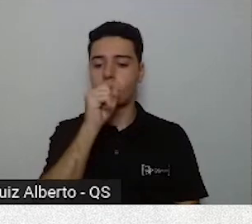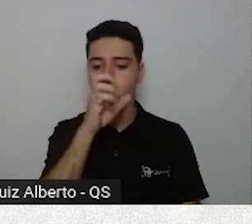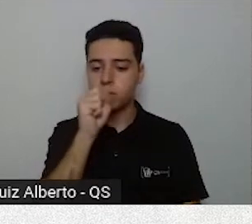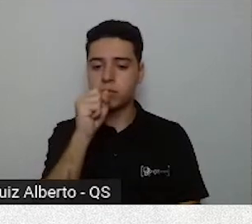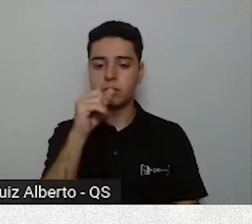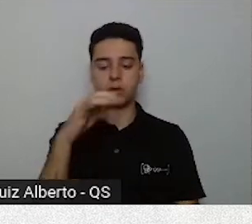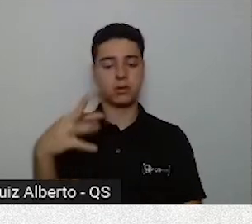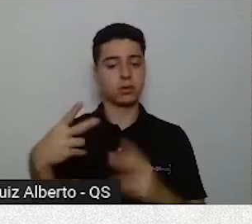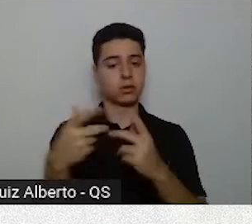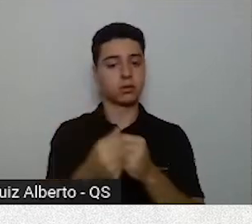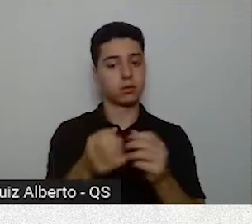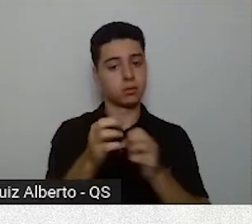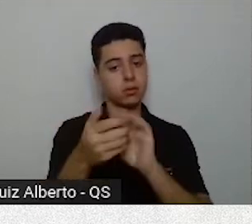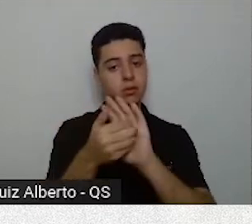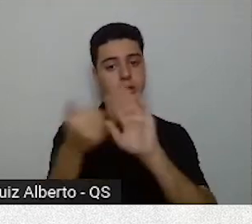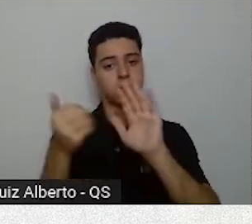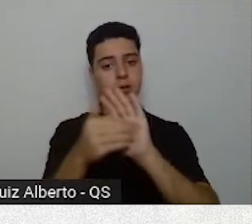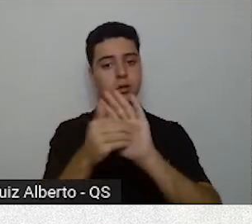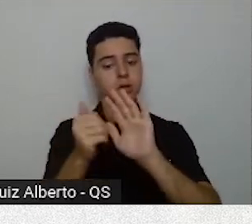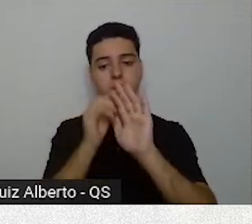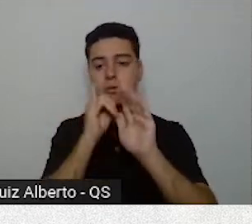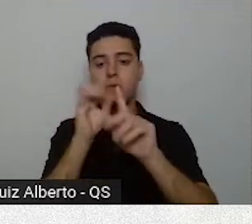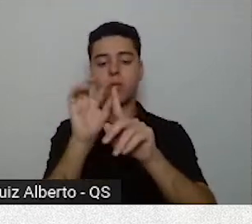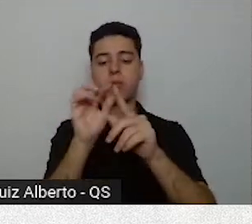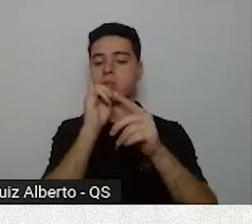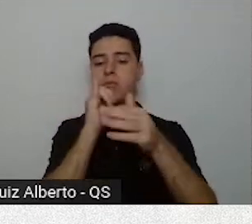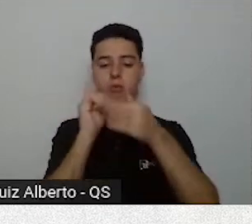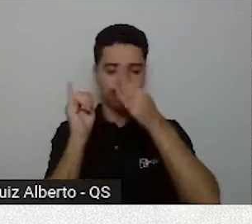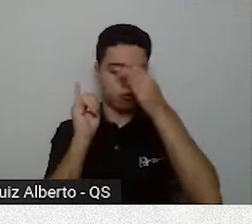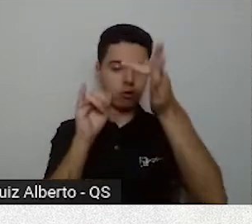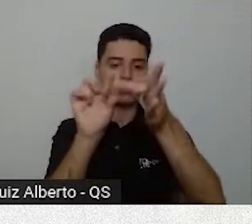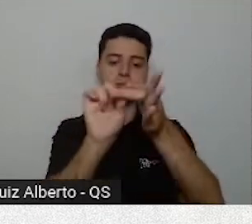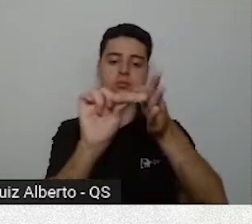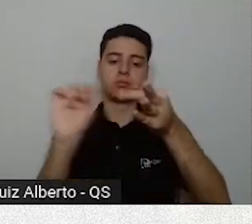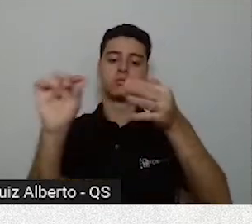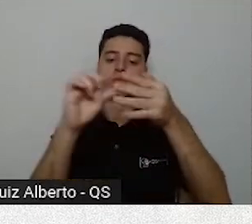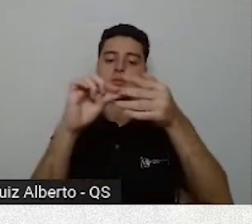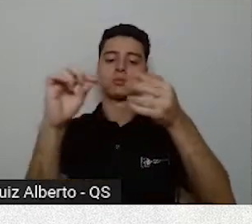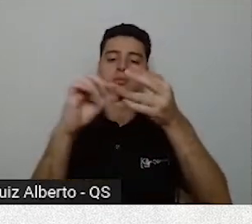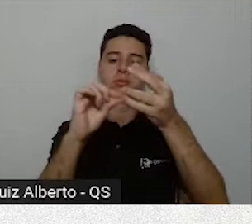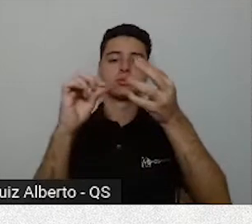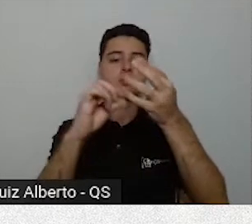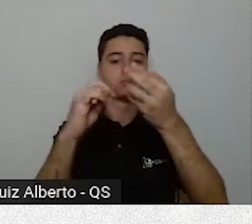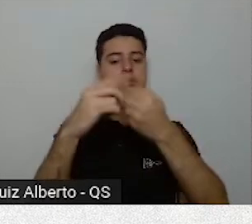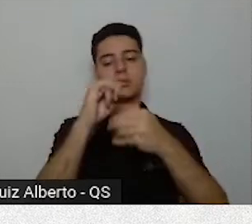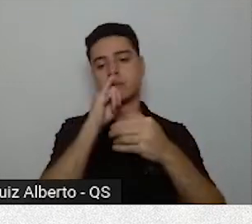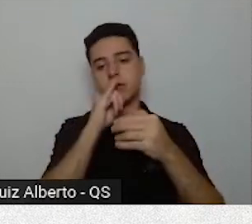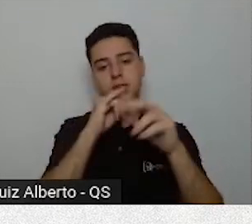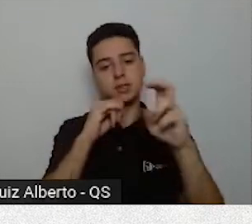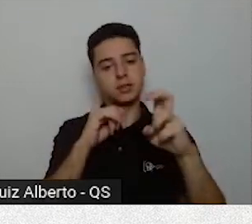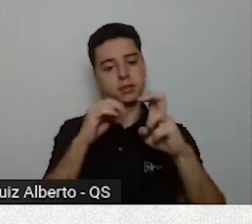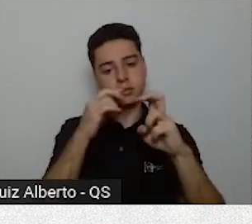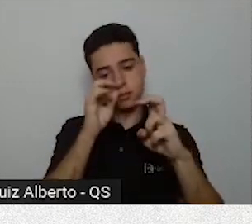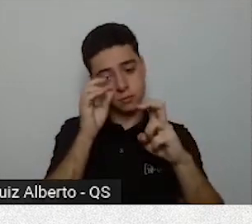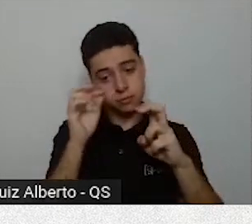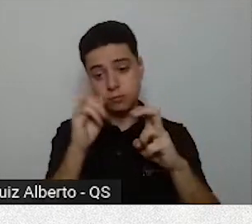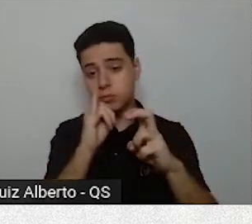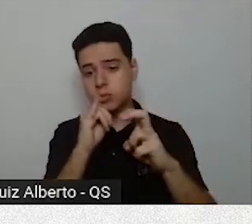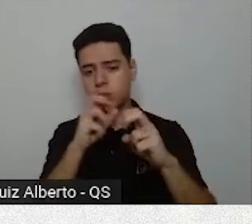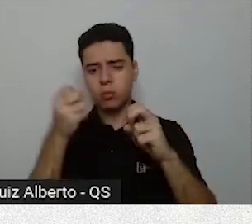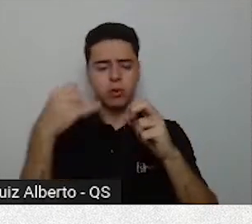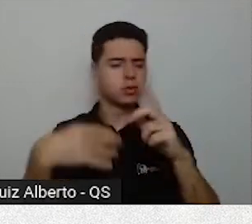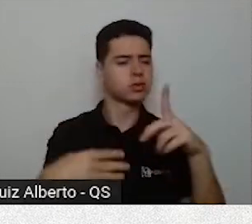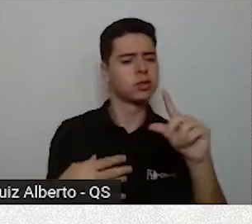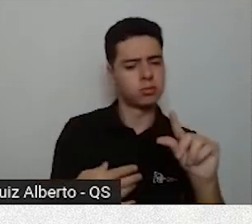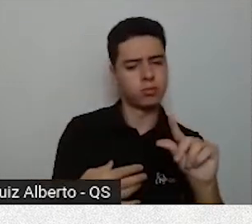Eu cheguei, tirei as pétalas, usei mais ou menos 5 florzinhas, fiz em pouquíssima quantidade